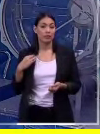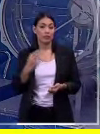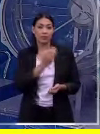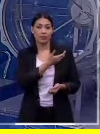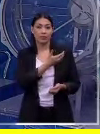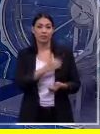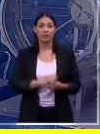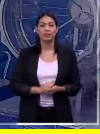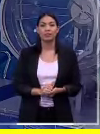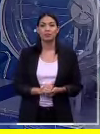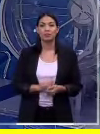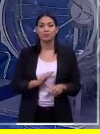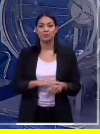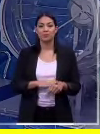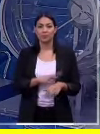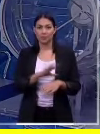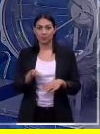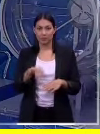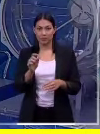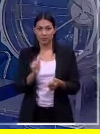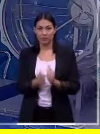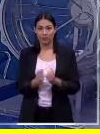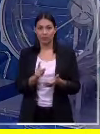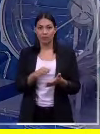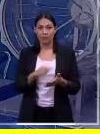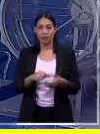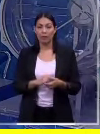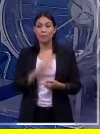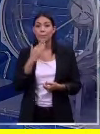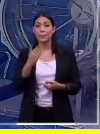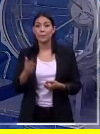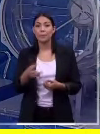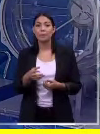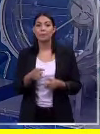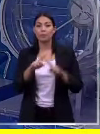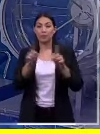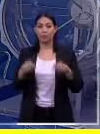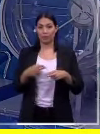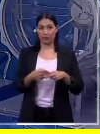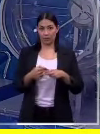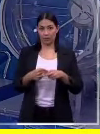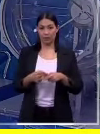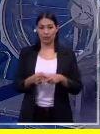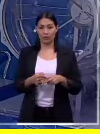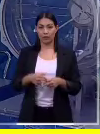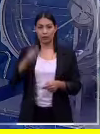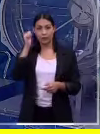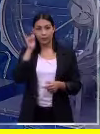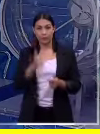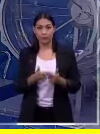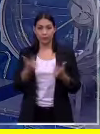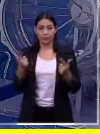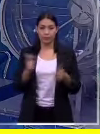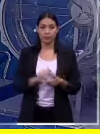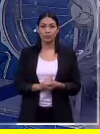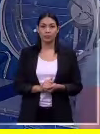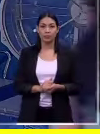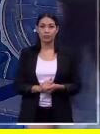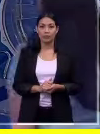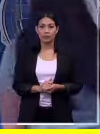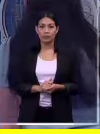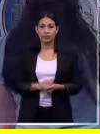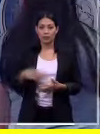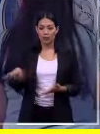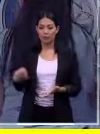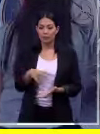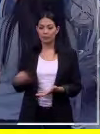coração. Para a realização deste sorteio da Time Mania, convido a Sandra e a Letícia, nossa garota da sorte, para que recolham as bolas sorteadas